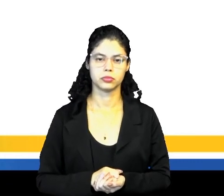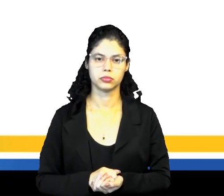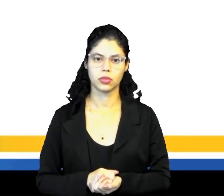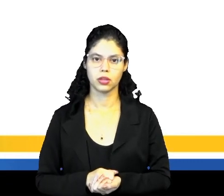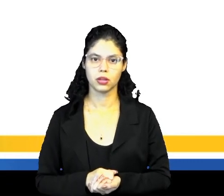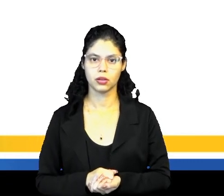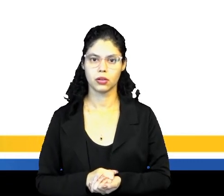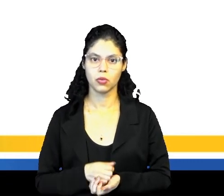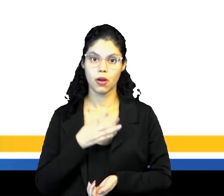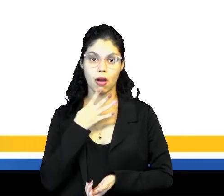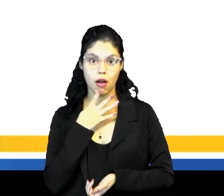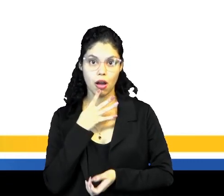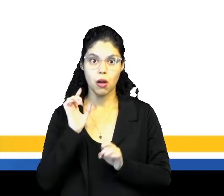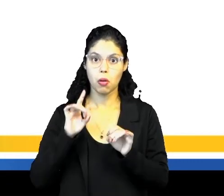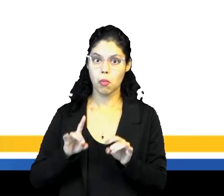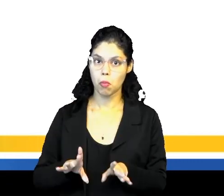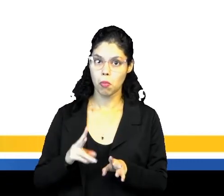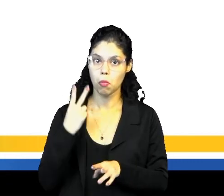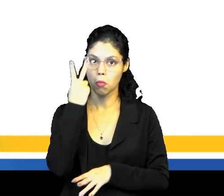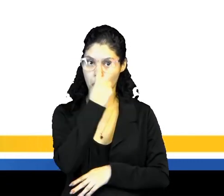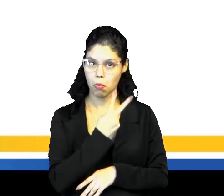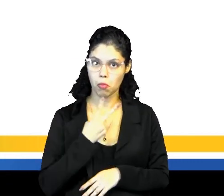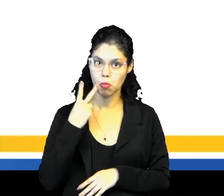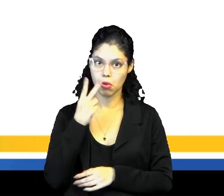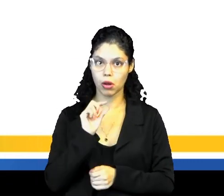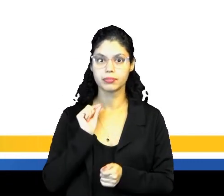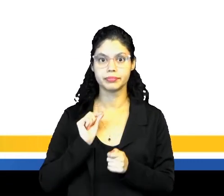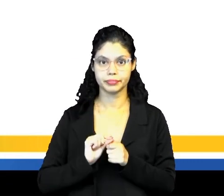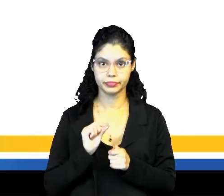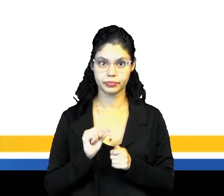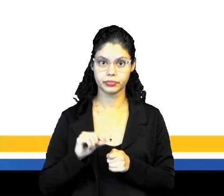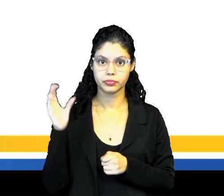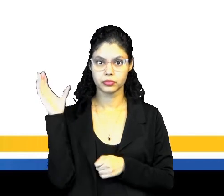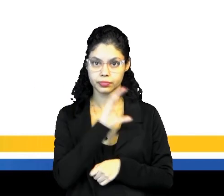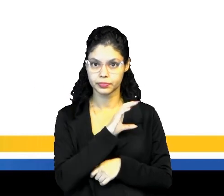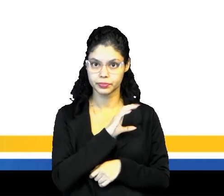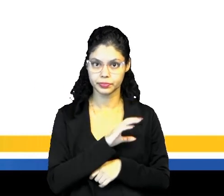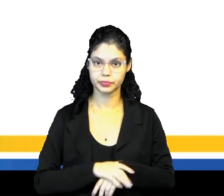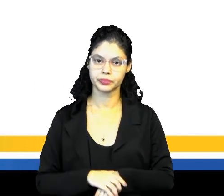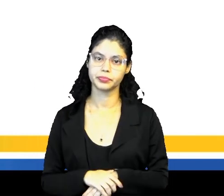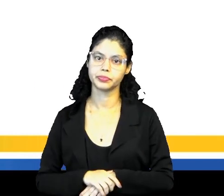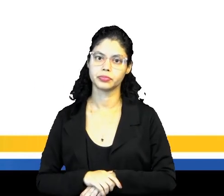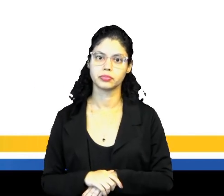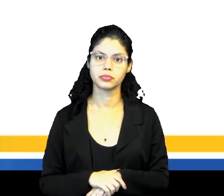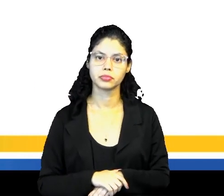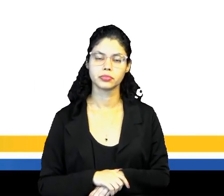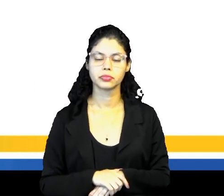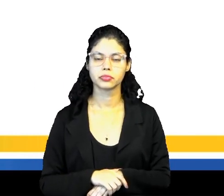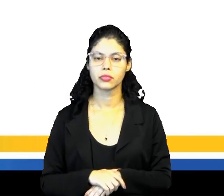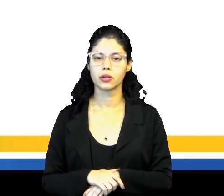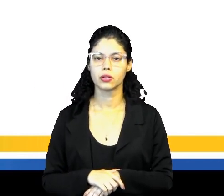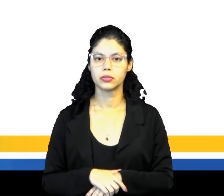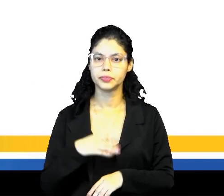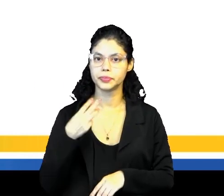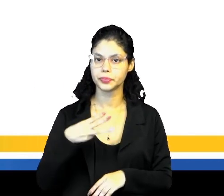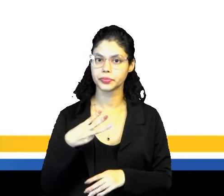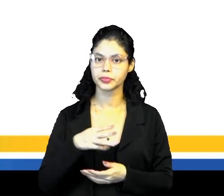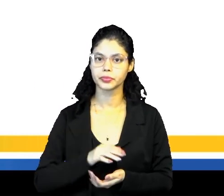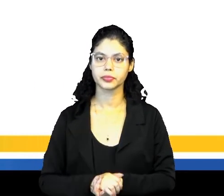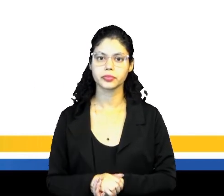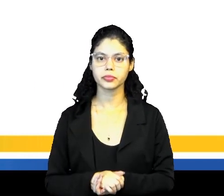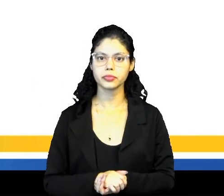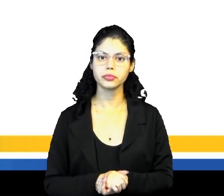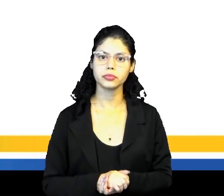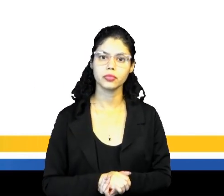segundo quadrinho ele diz, uau, as últimas 2 horas realmente passaram voando. E no terceiro quadrinho